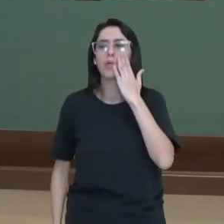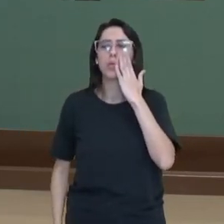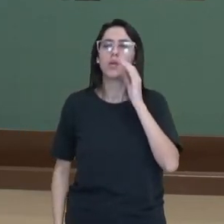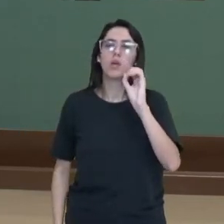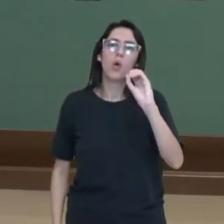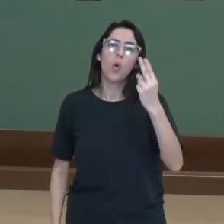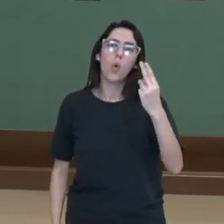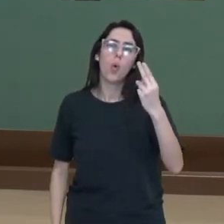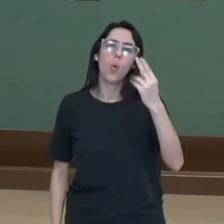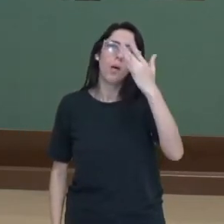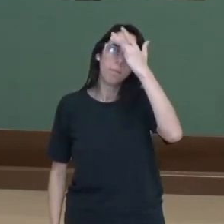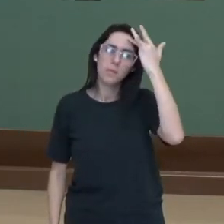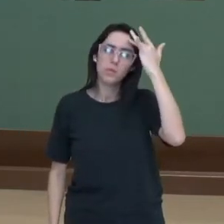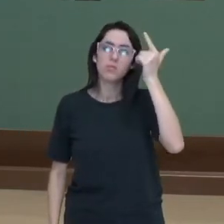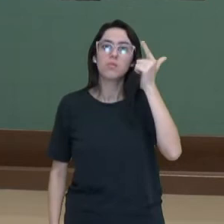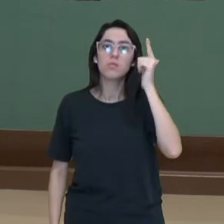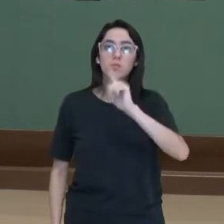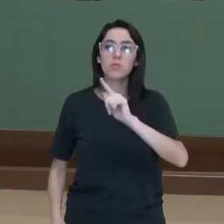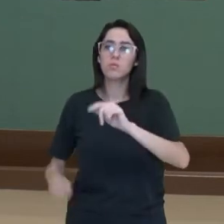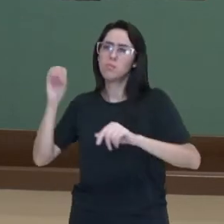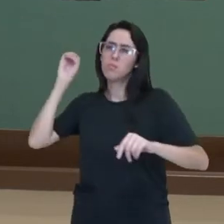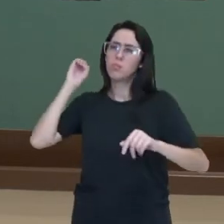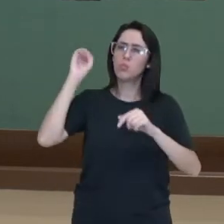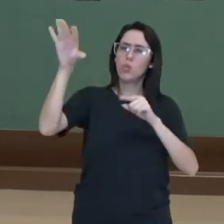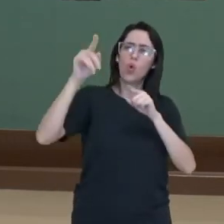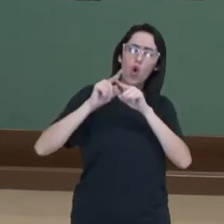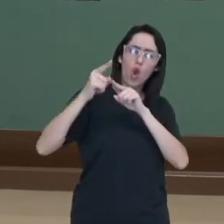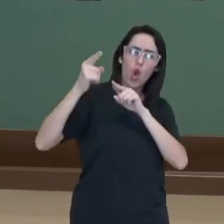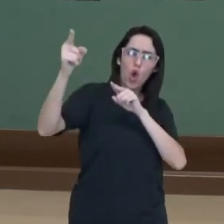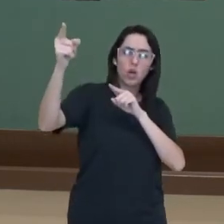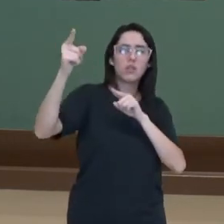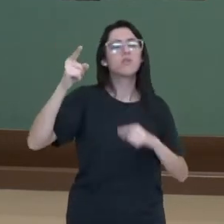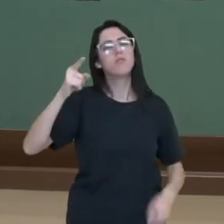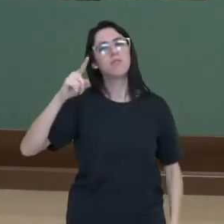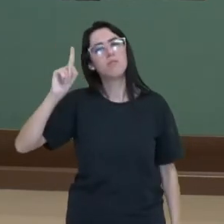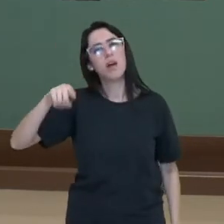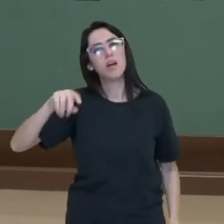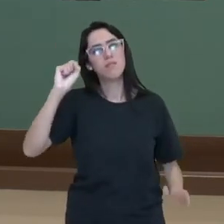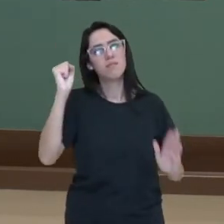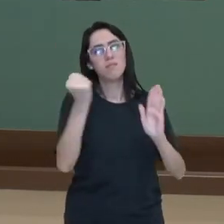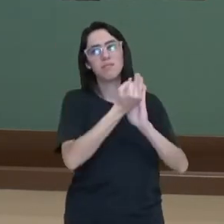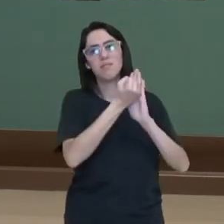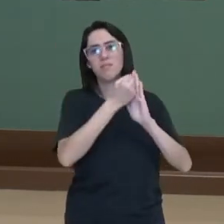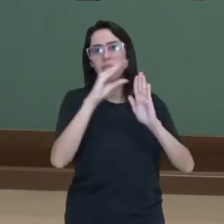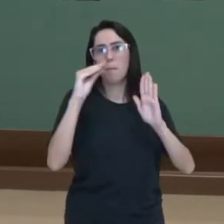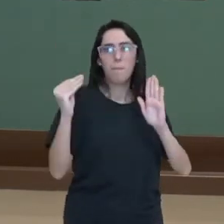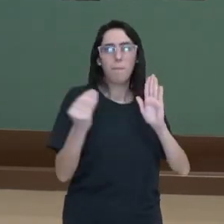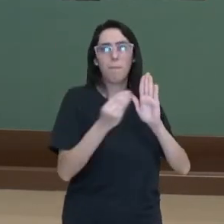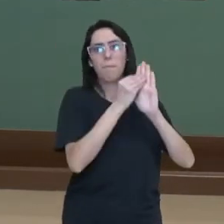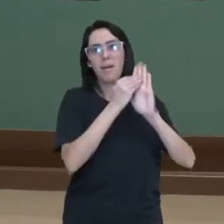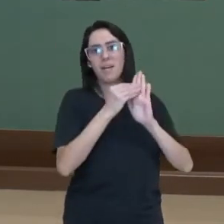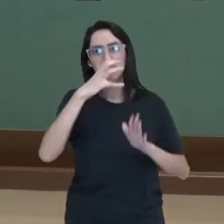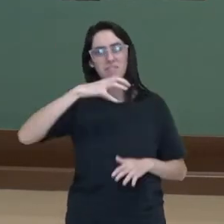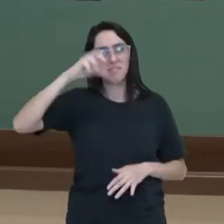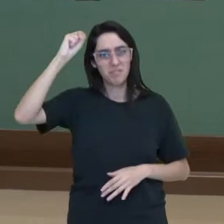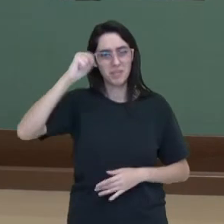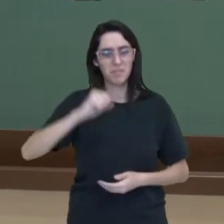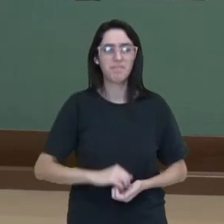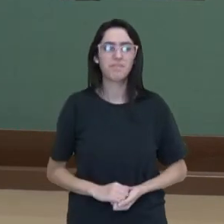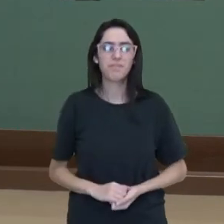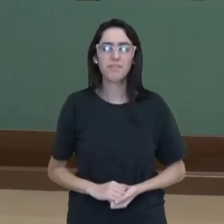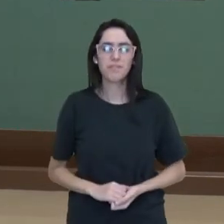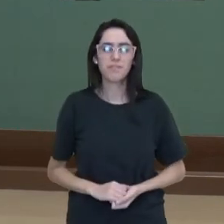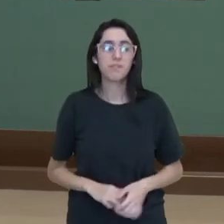aquele que consegue lançar mais longe. Então essas marcas é que determinam os campeões dentro do atletismo.